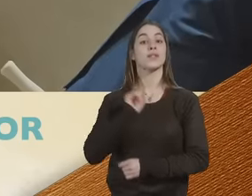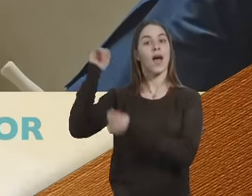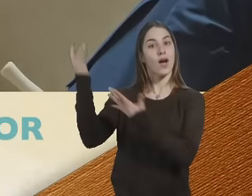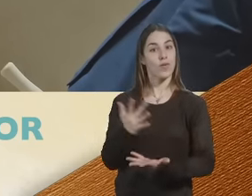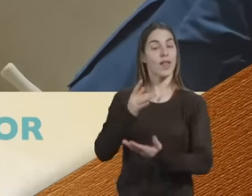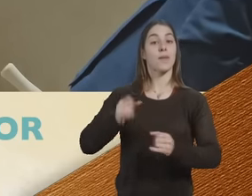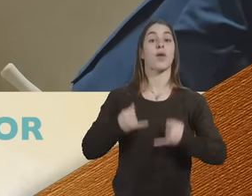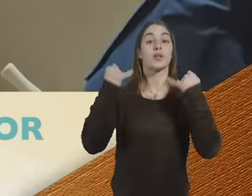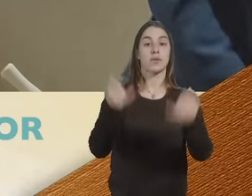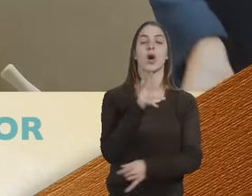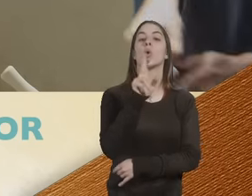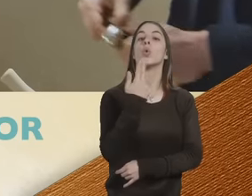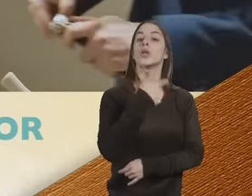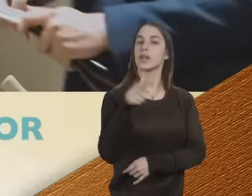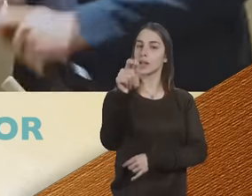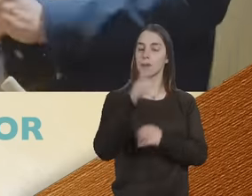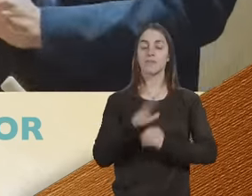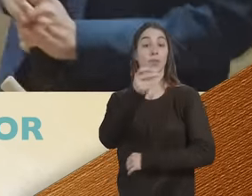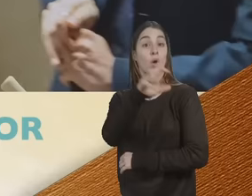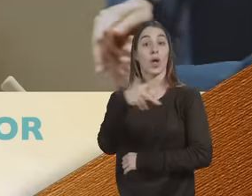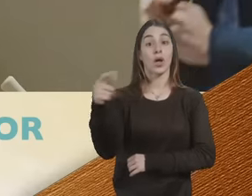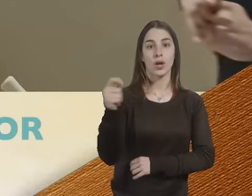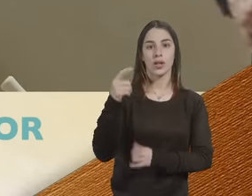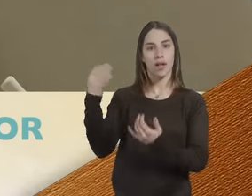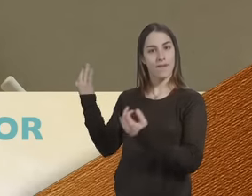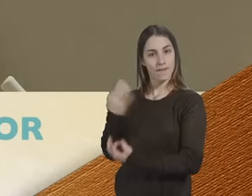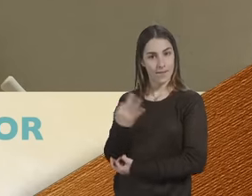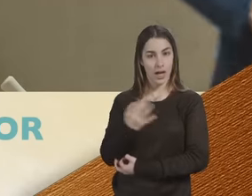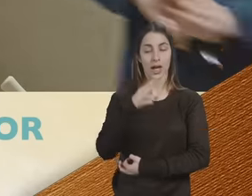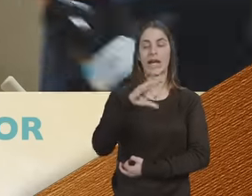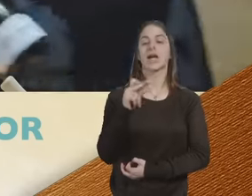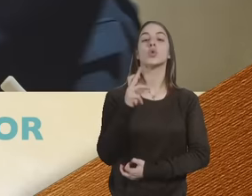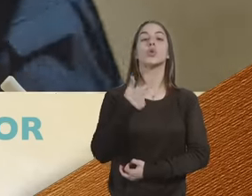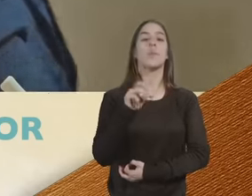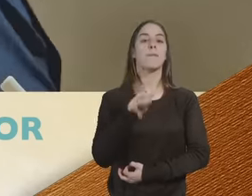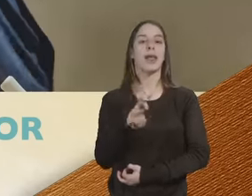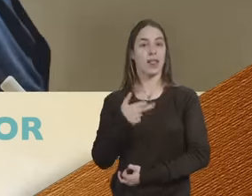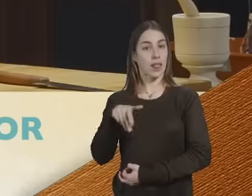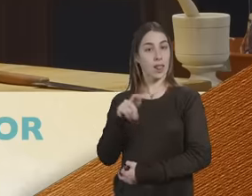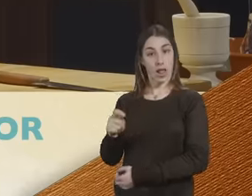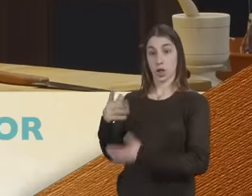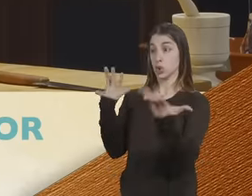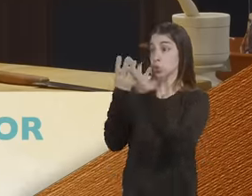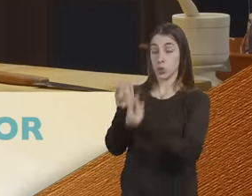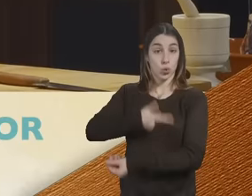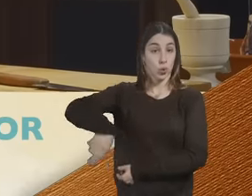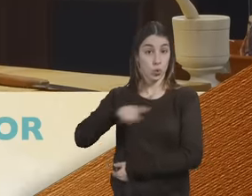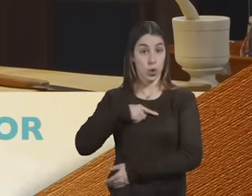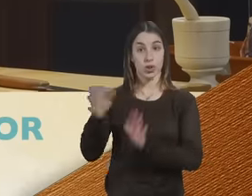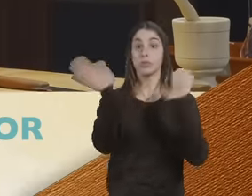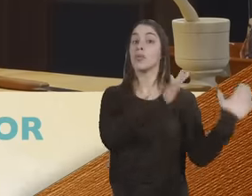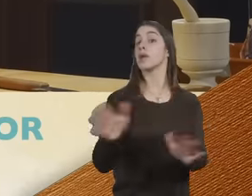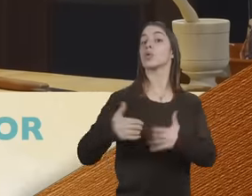convidada, que é a Ruth Nata do Céu. A Ruth é cartomante e vai ter connosco, no momento, todo